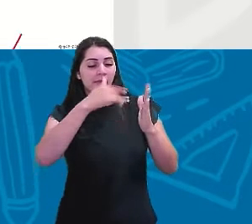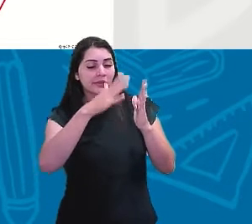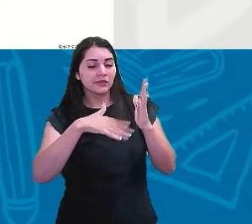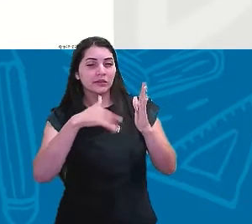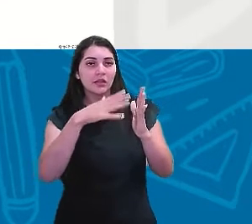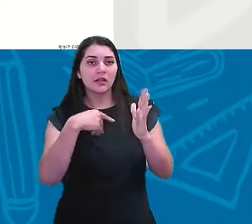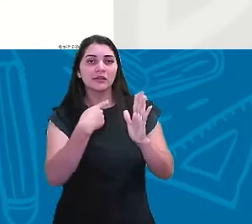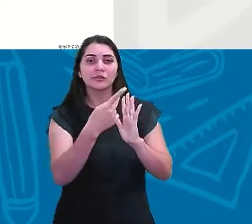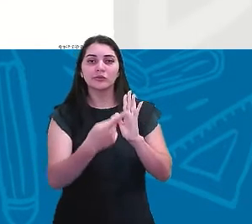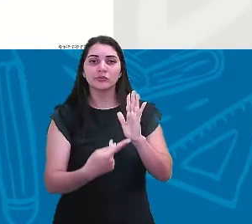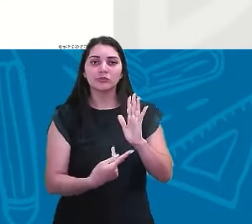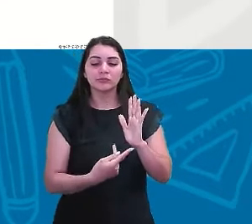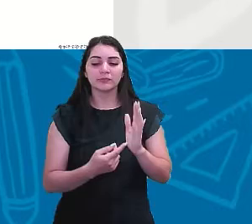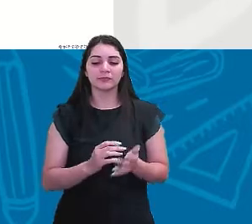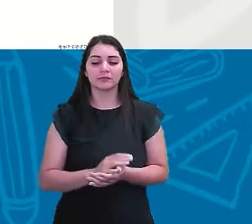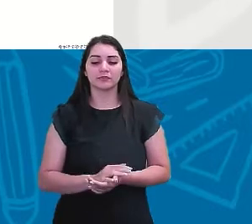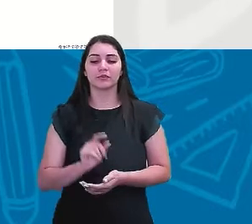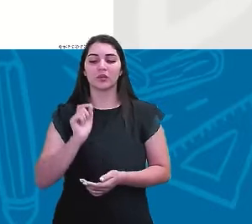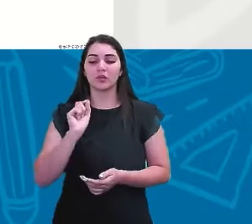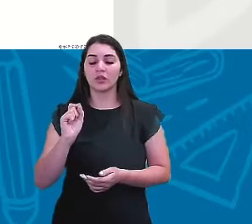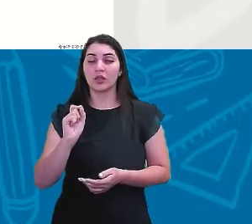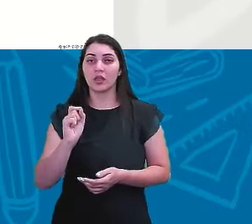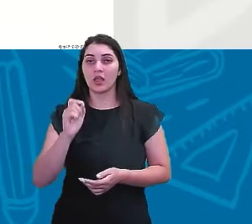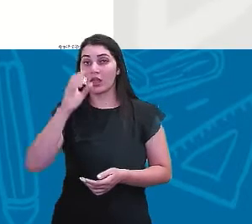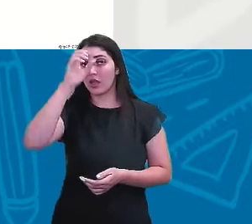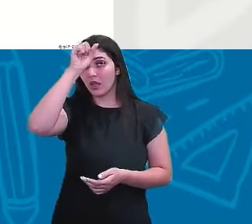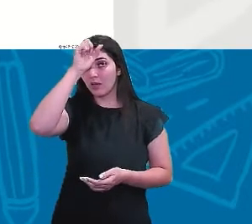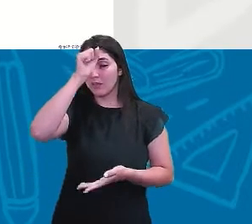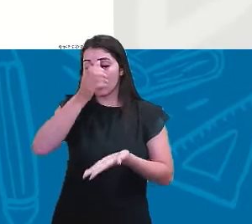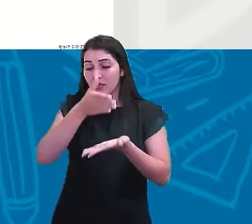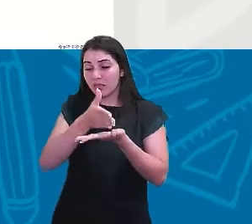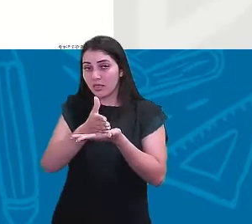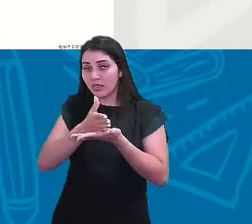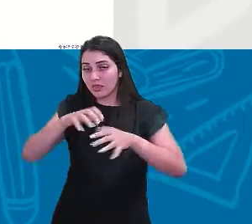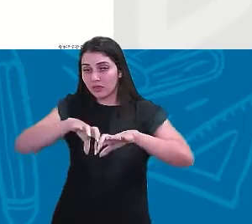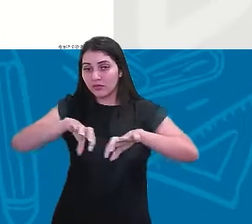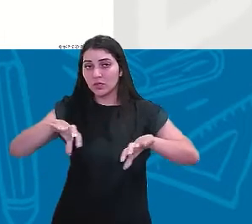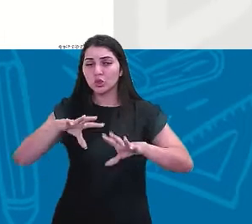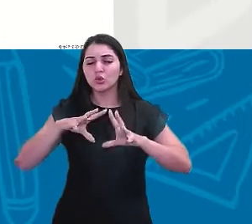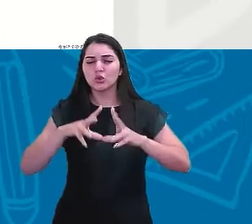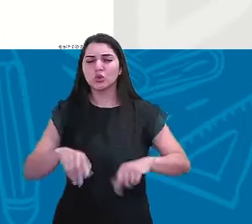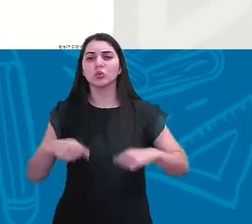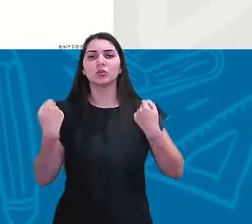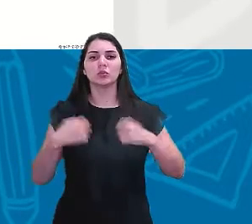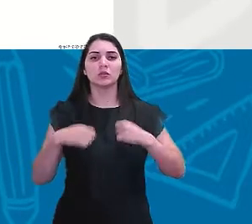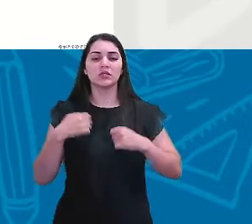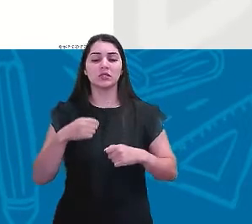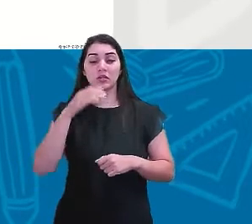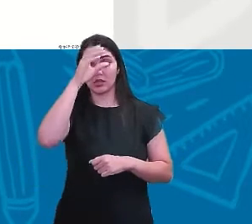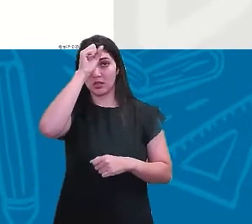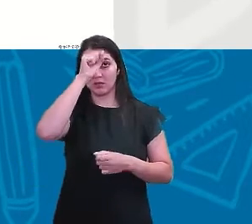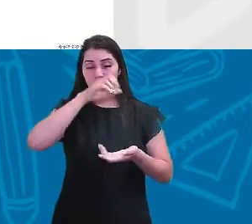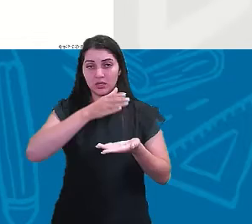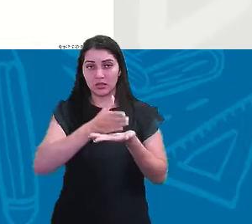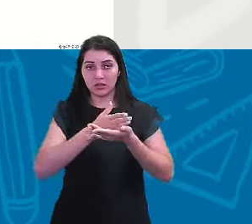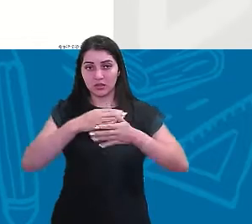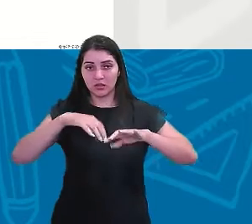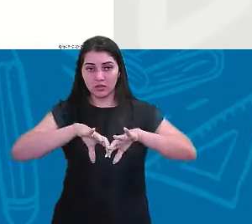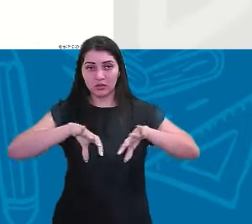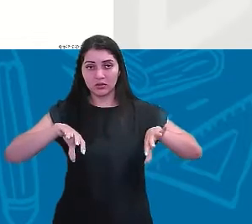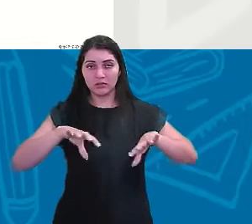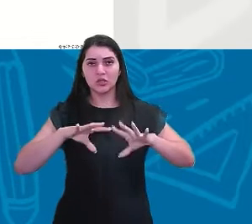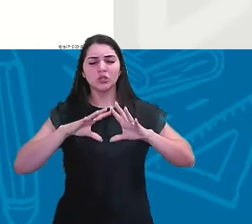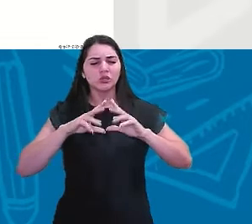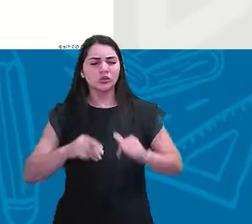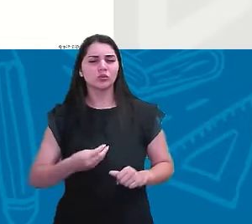quadro. Vamos ver? Aprenda a dividir. Tudo na vida a gente aprende a dividir, não é verdade? Tudo. Tudo